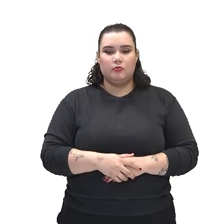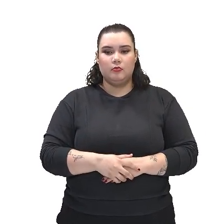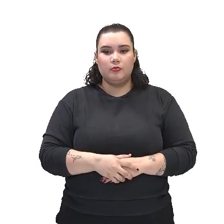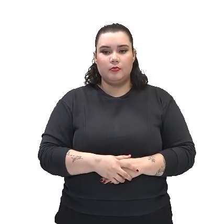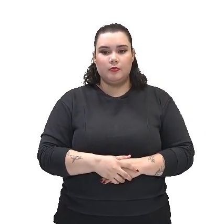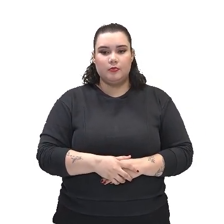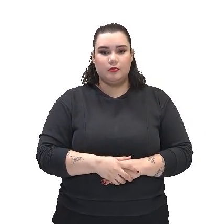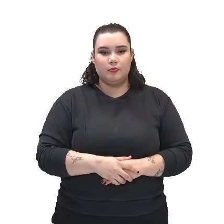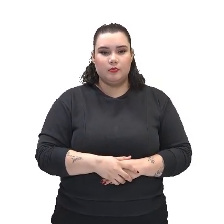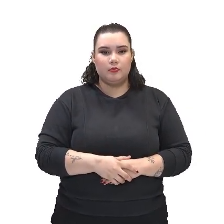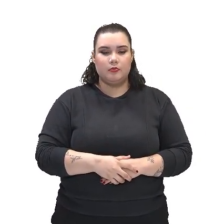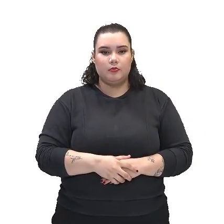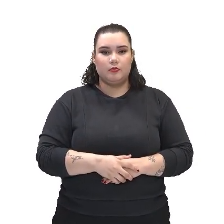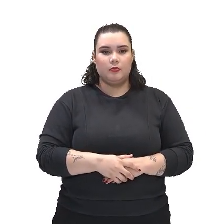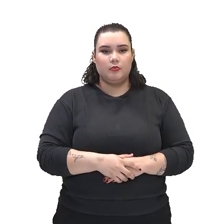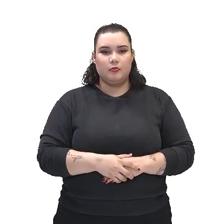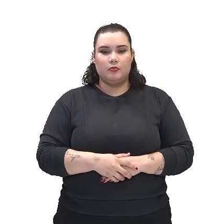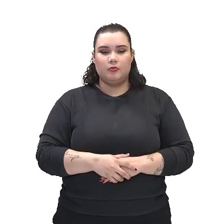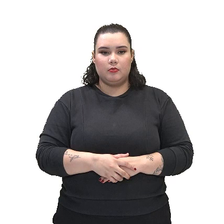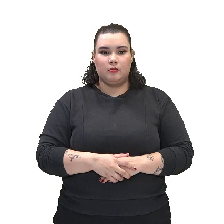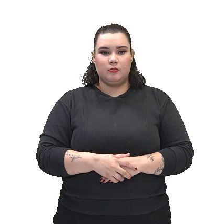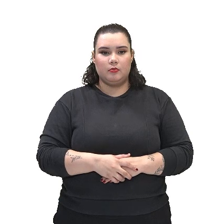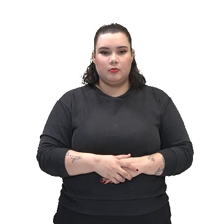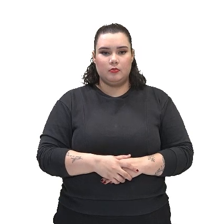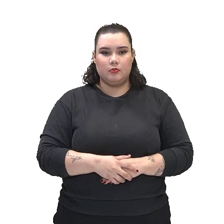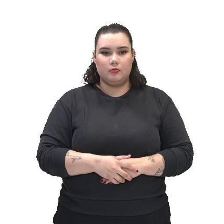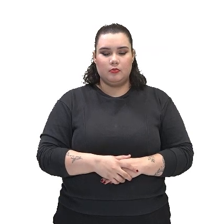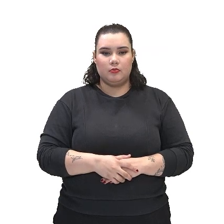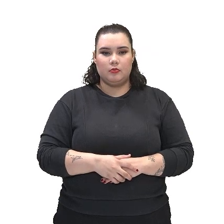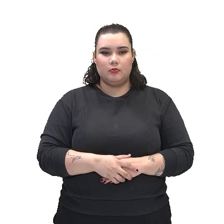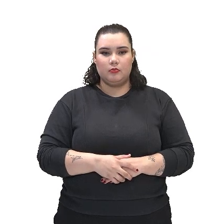do debate, foi essa.